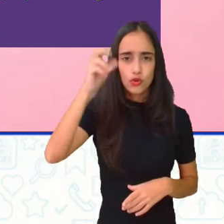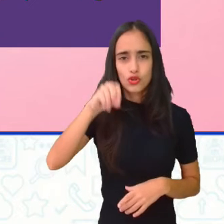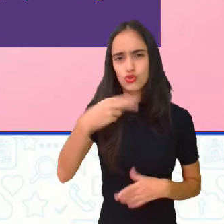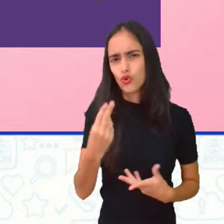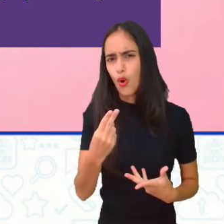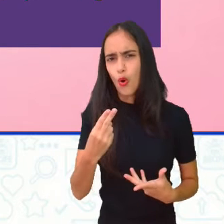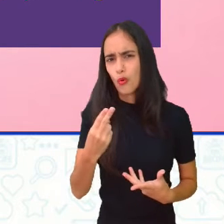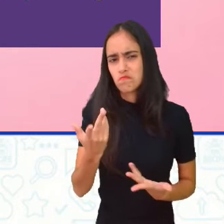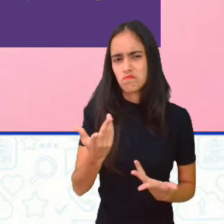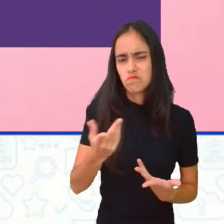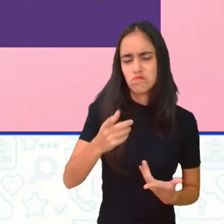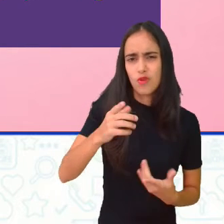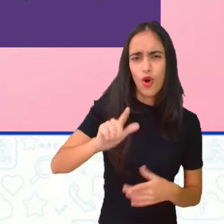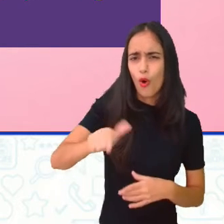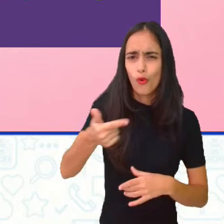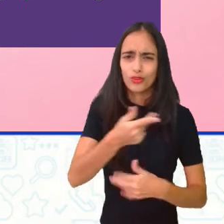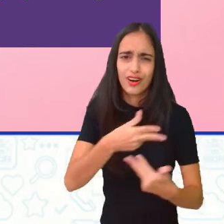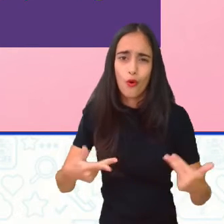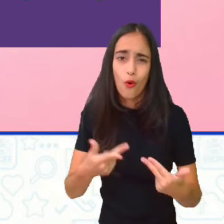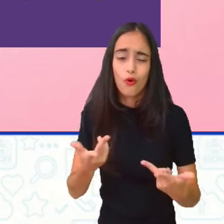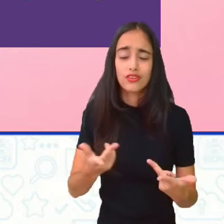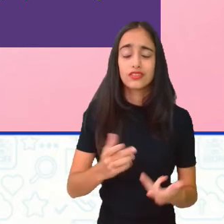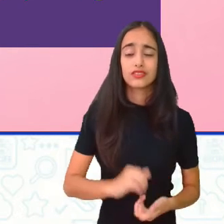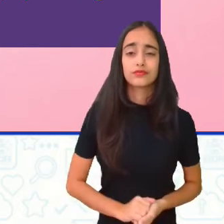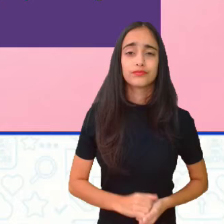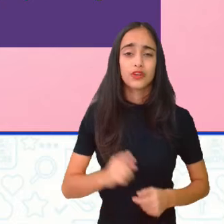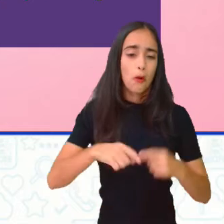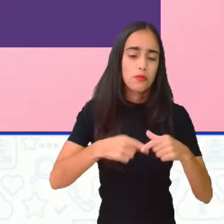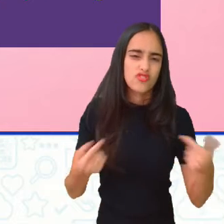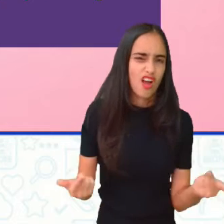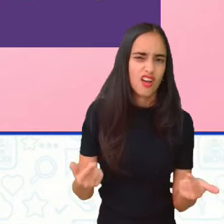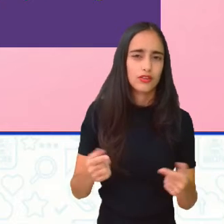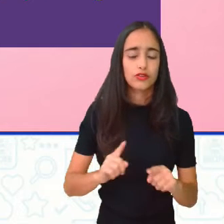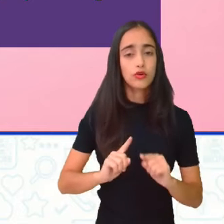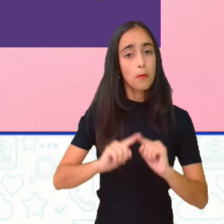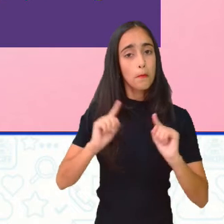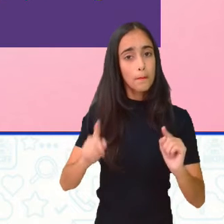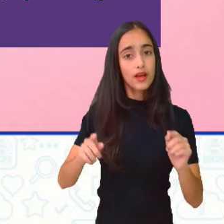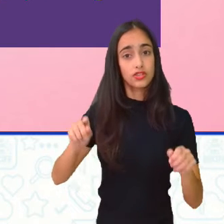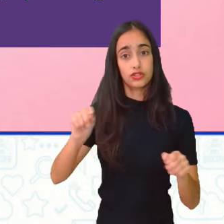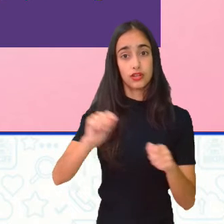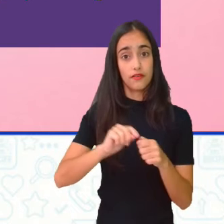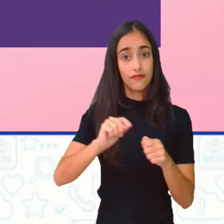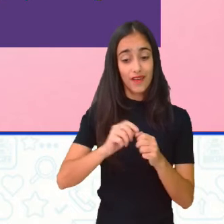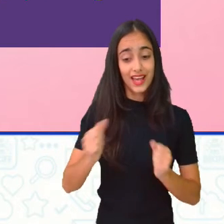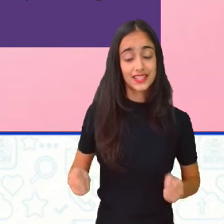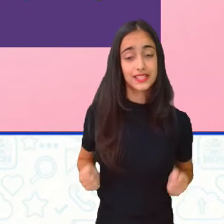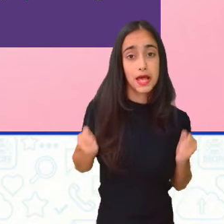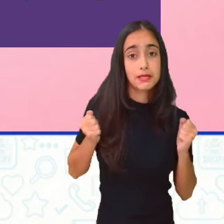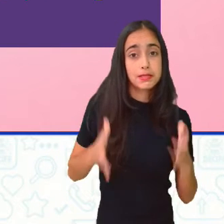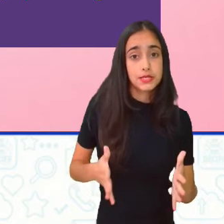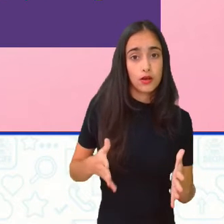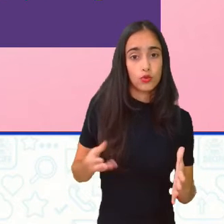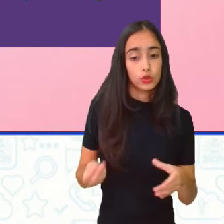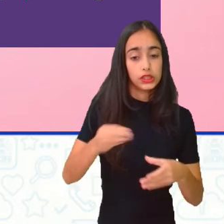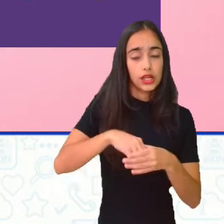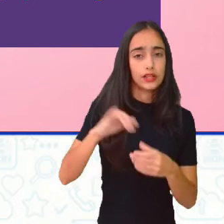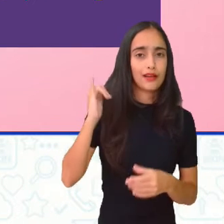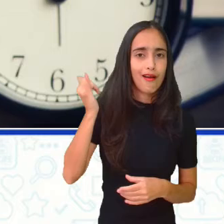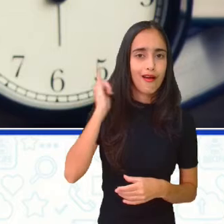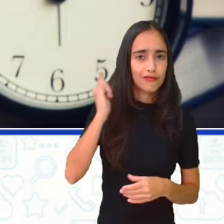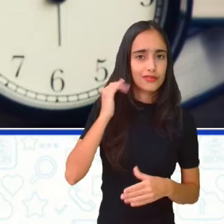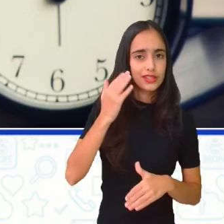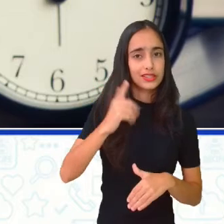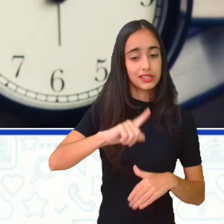não necessariamente pessoas, mas seres que realizam a ação na narrativa e fazem com que a trama se